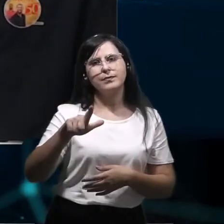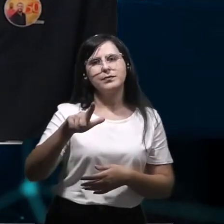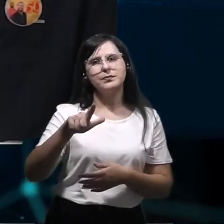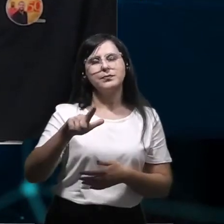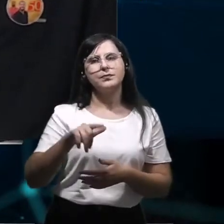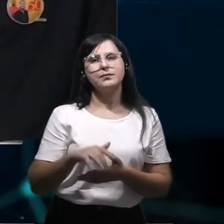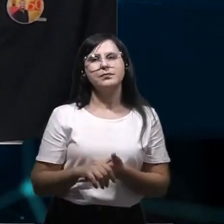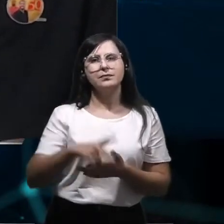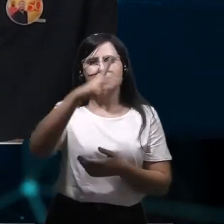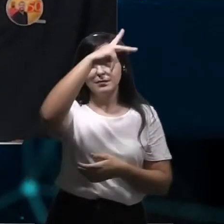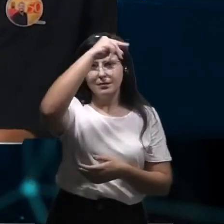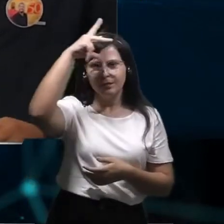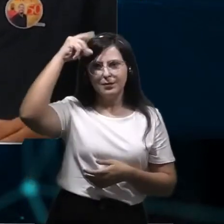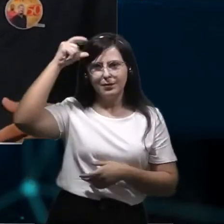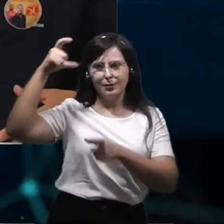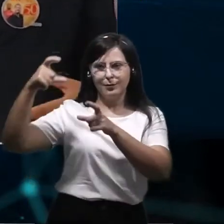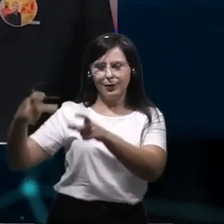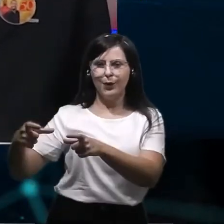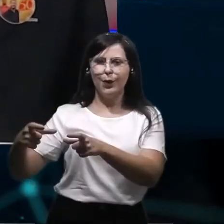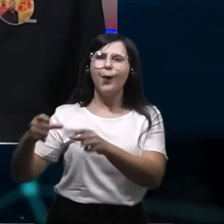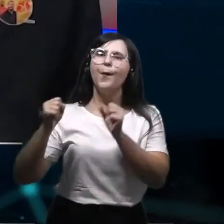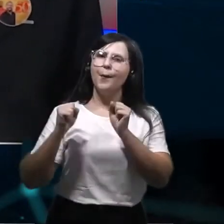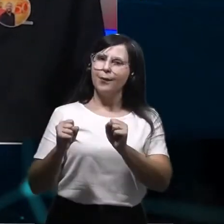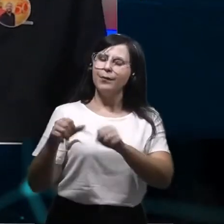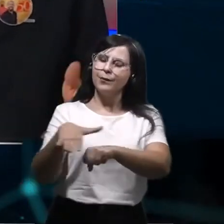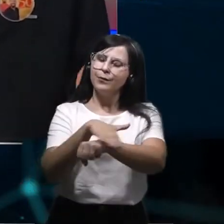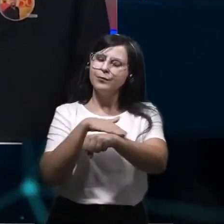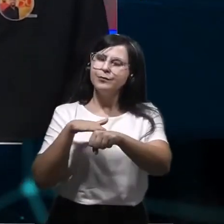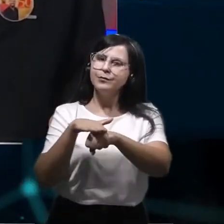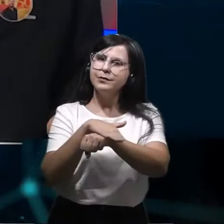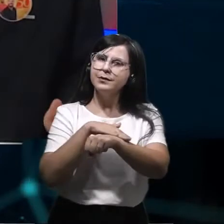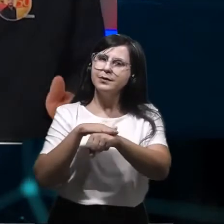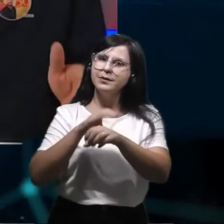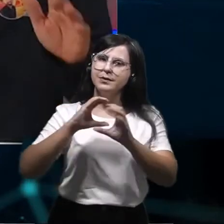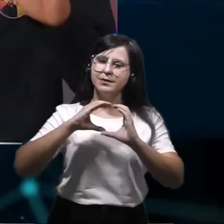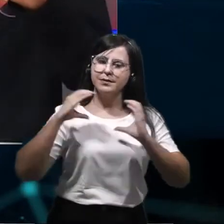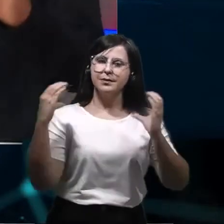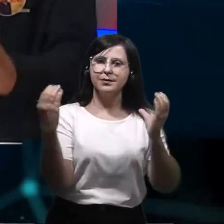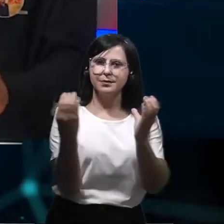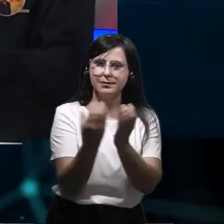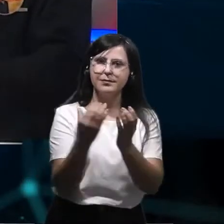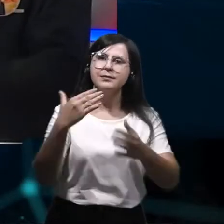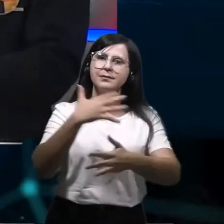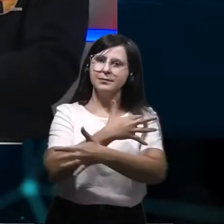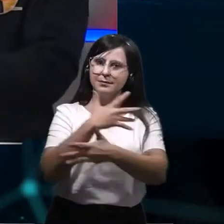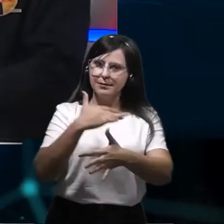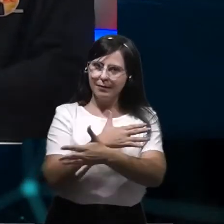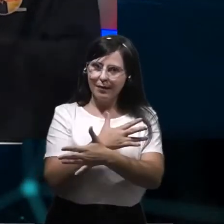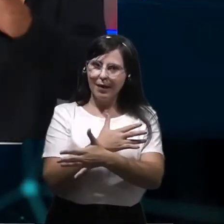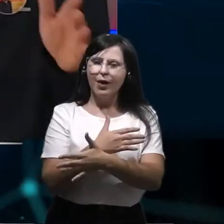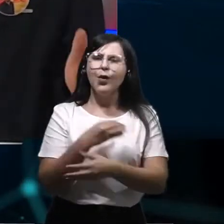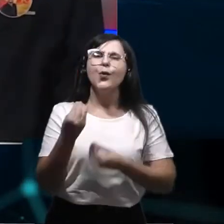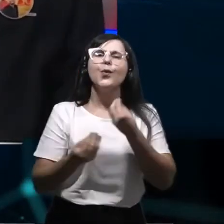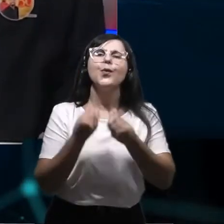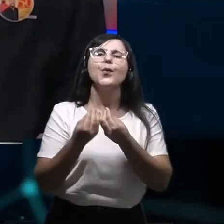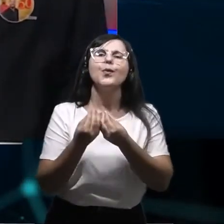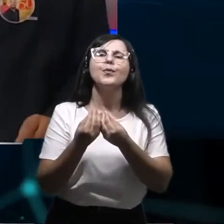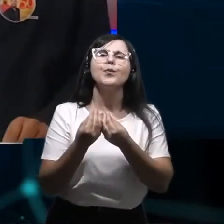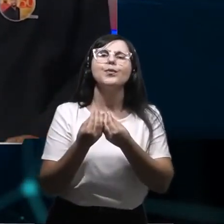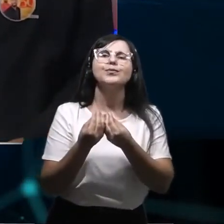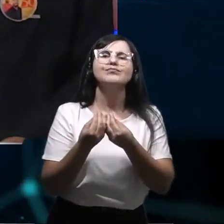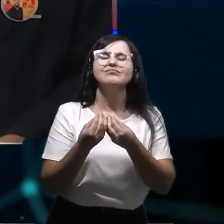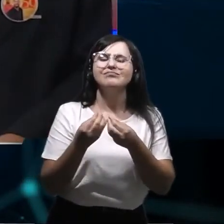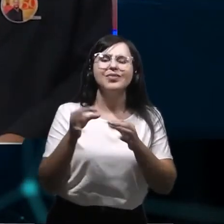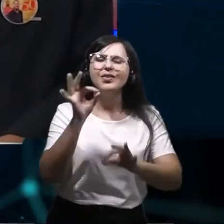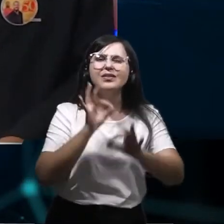onde a prefeitura irá debater com as comunidades quais os problemas, quais as soluções, tá certo, para determinados problemas do seu bairro,